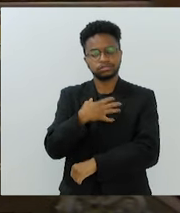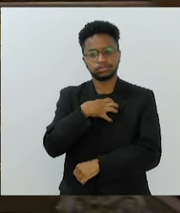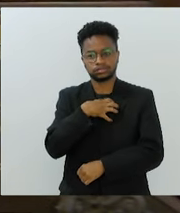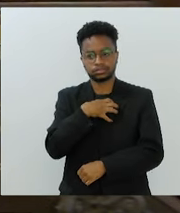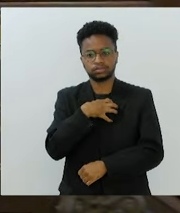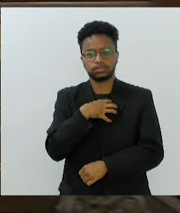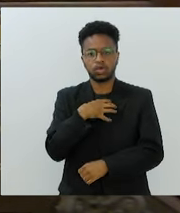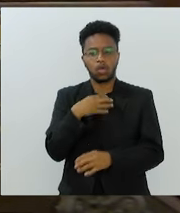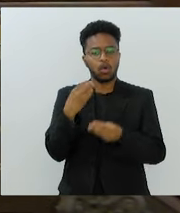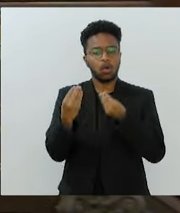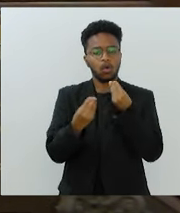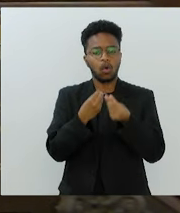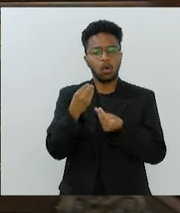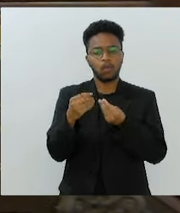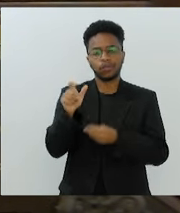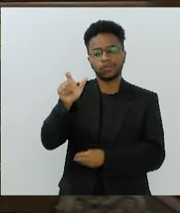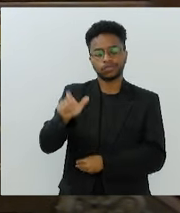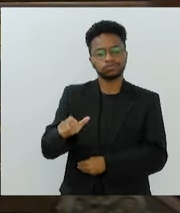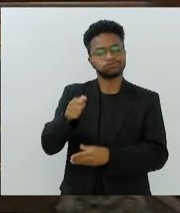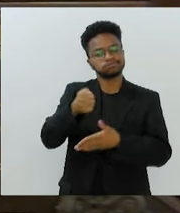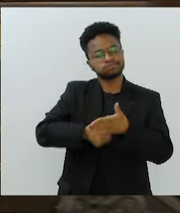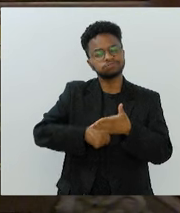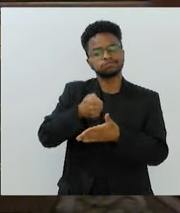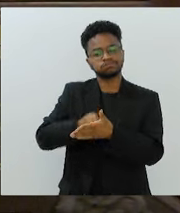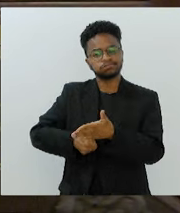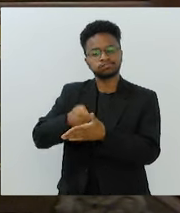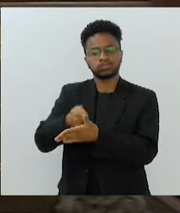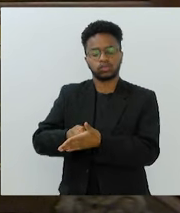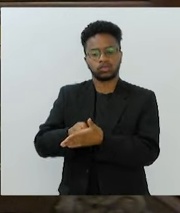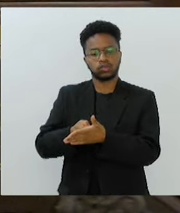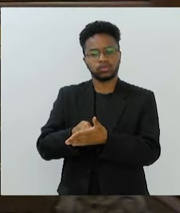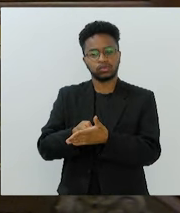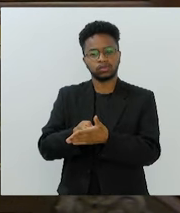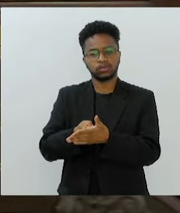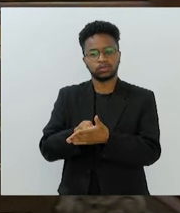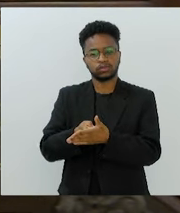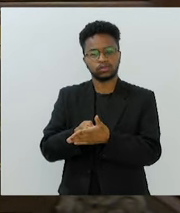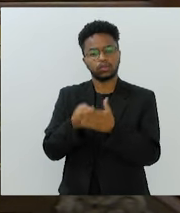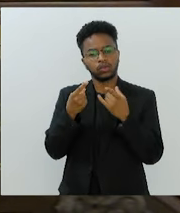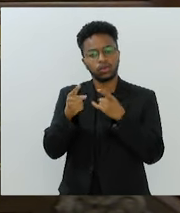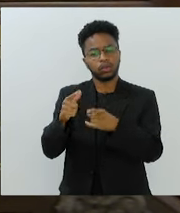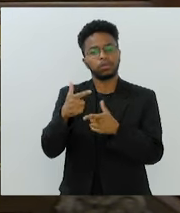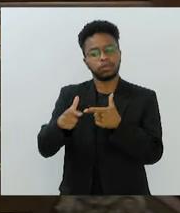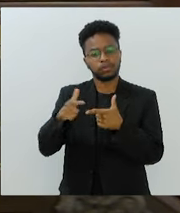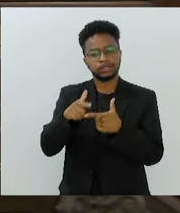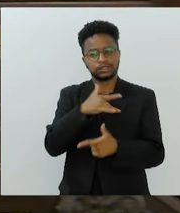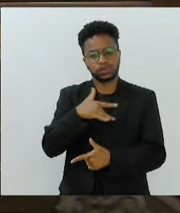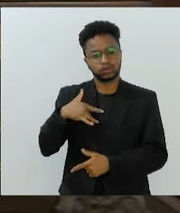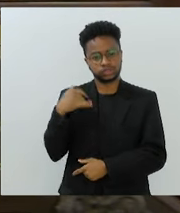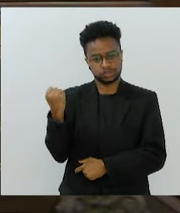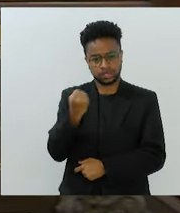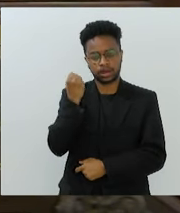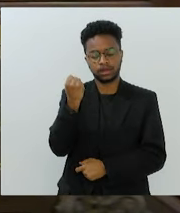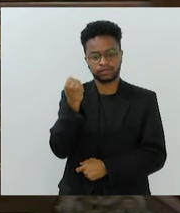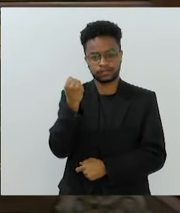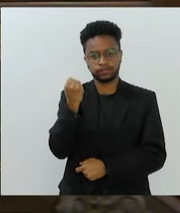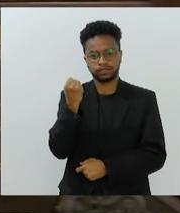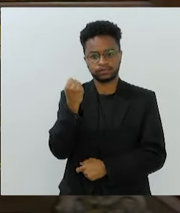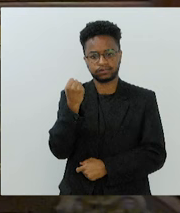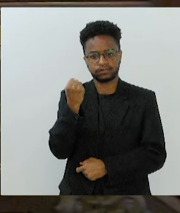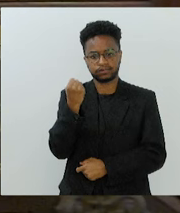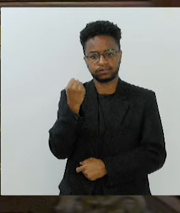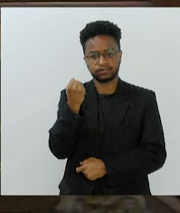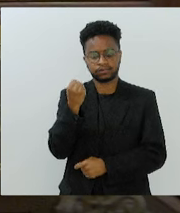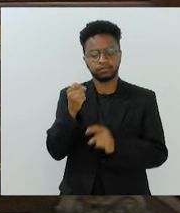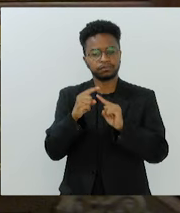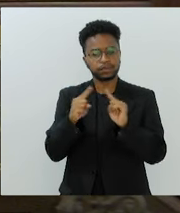como ela valentemente enfrentou um problema de saúde grave, sem